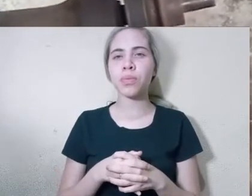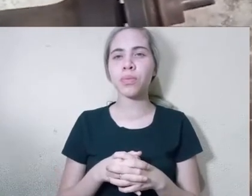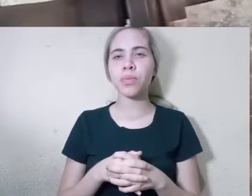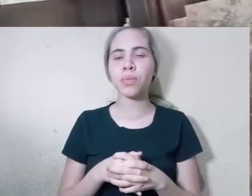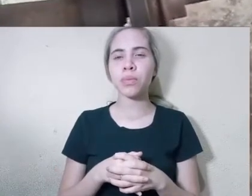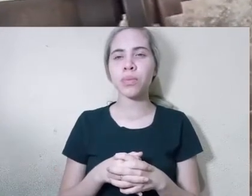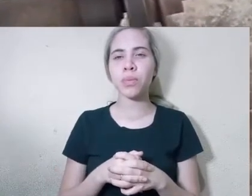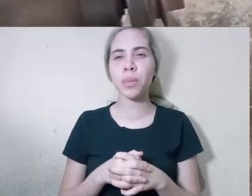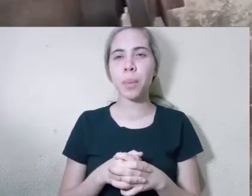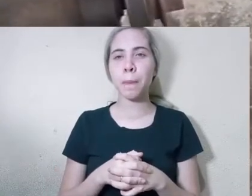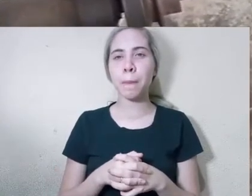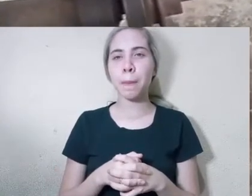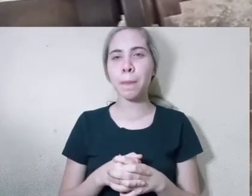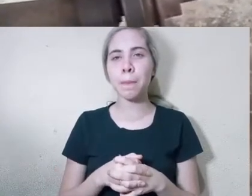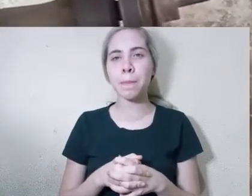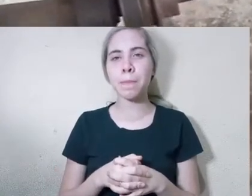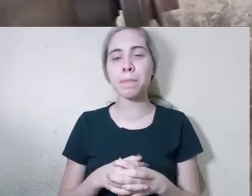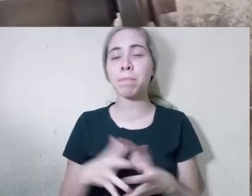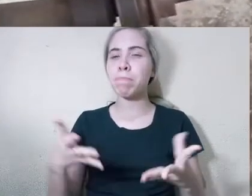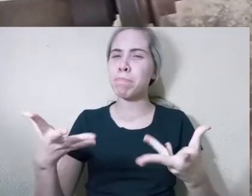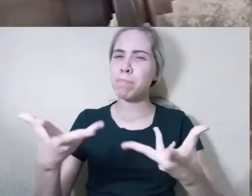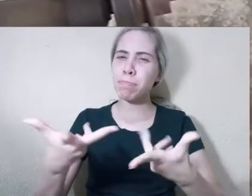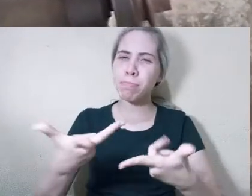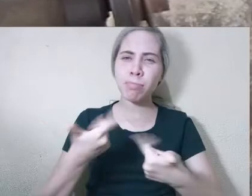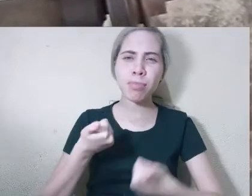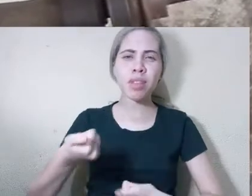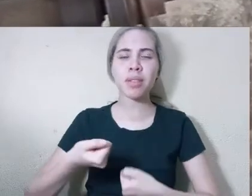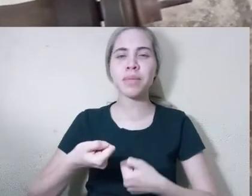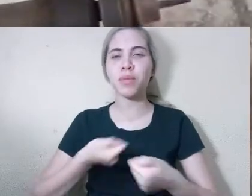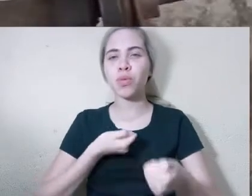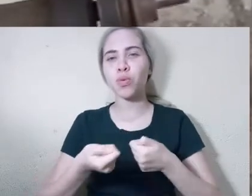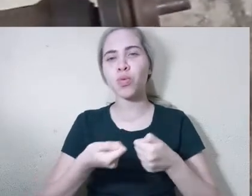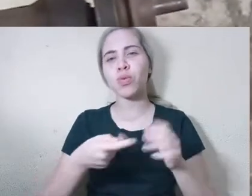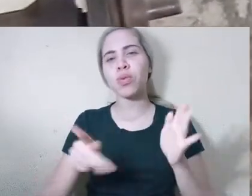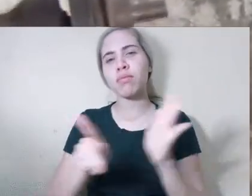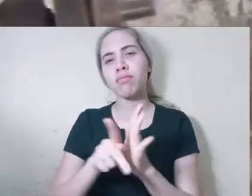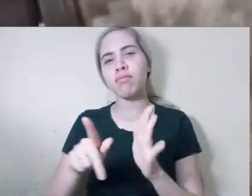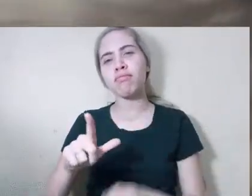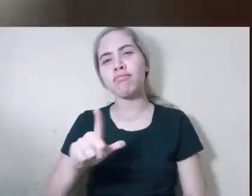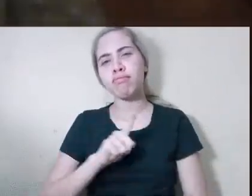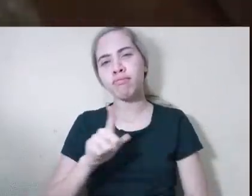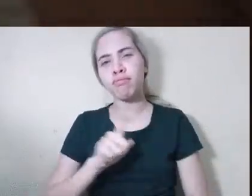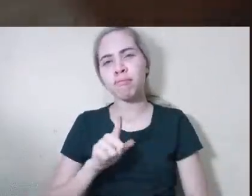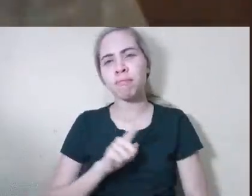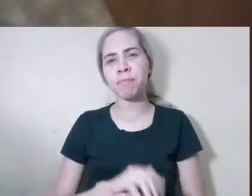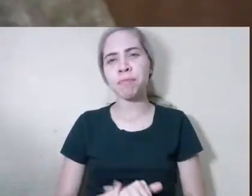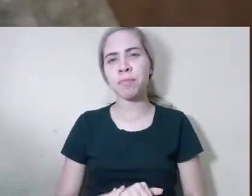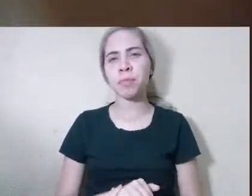Espetacular, olha esse controle.